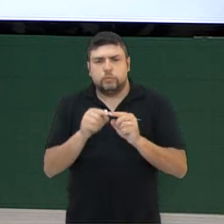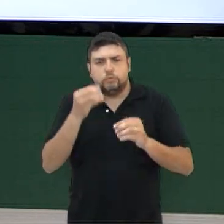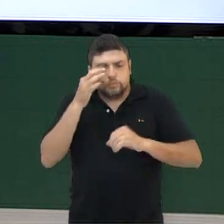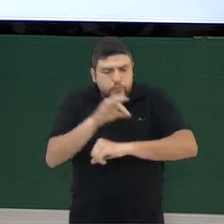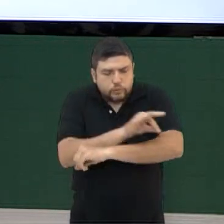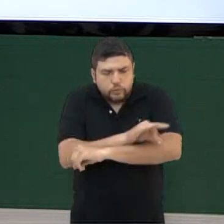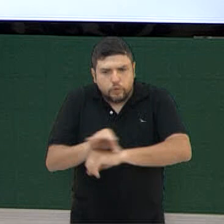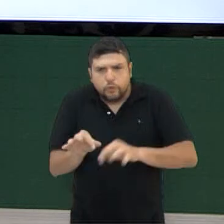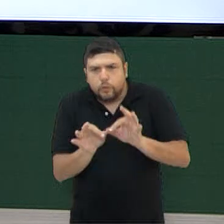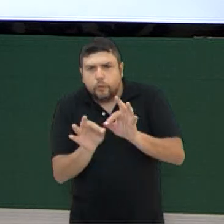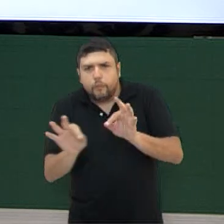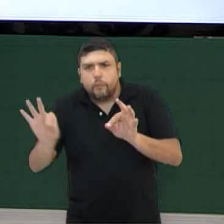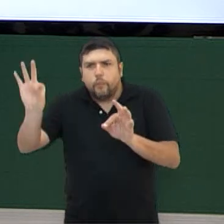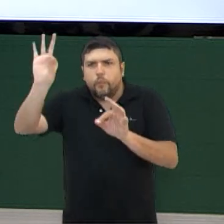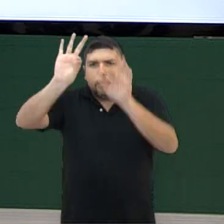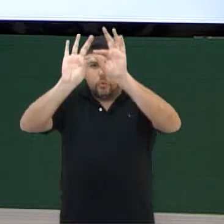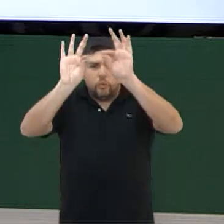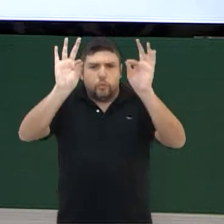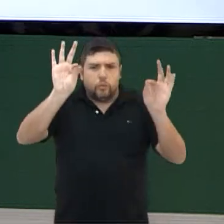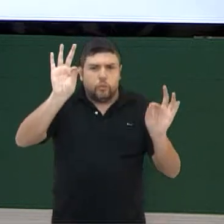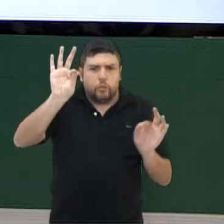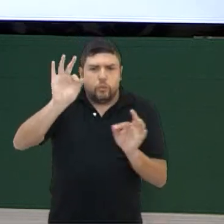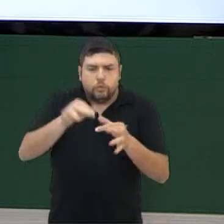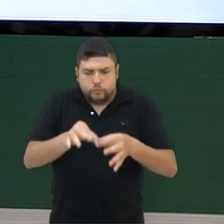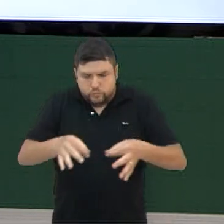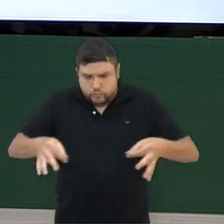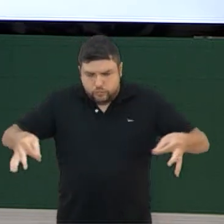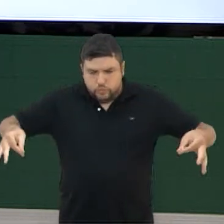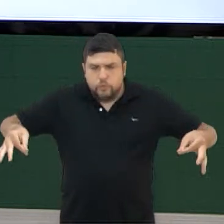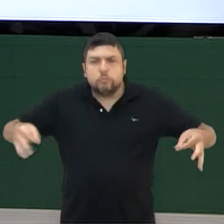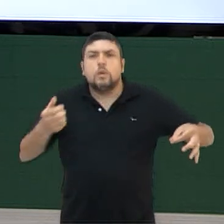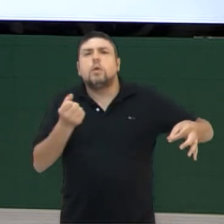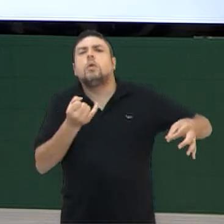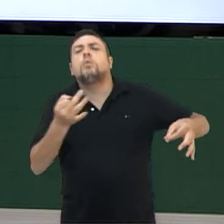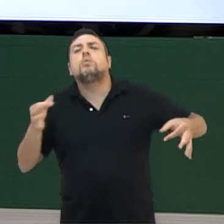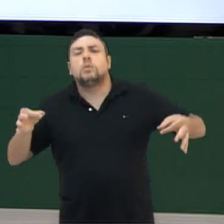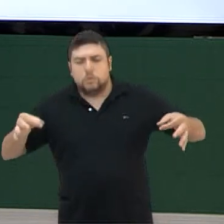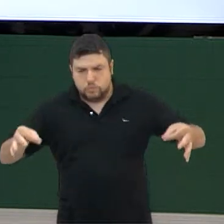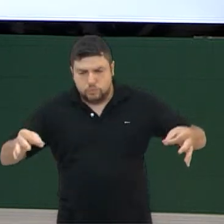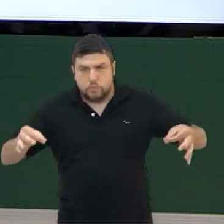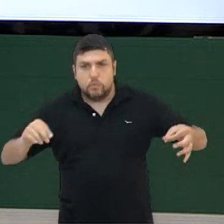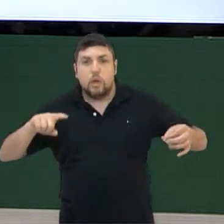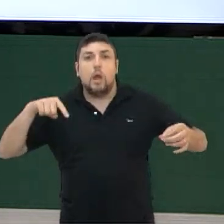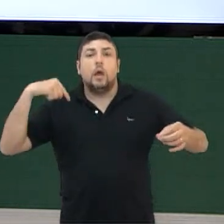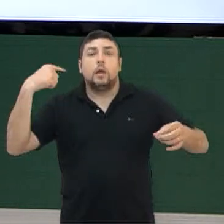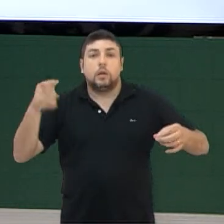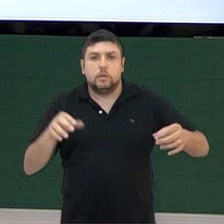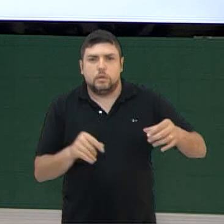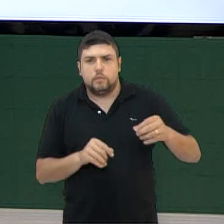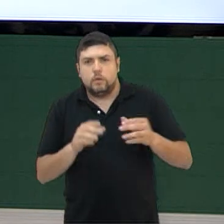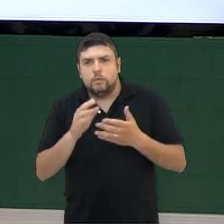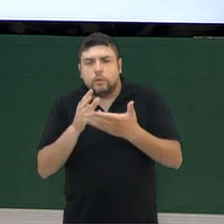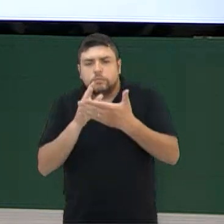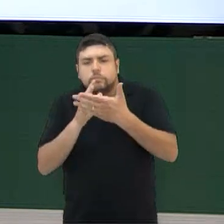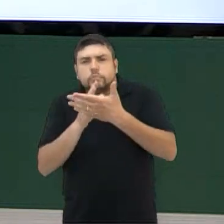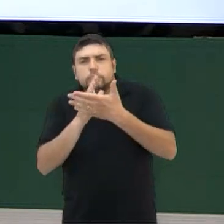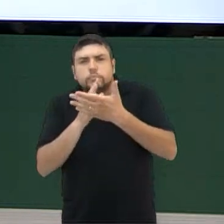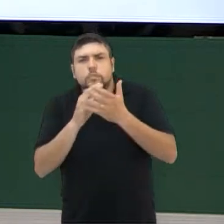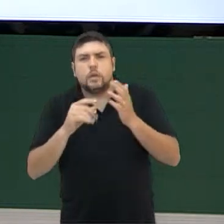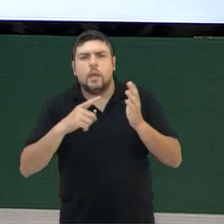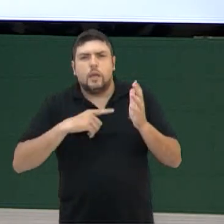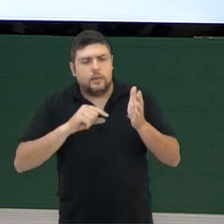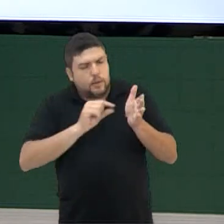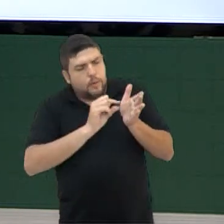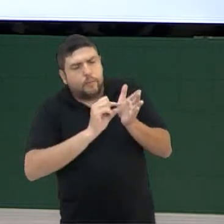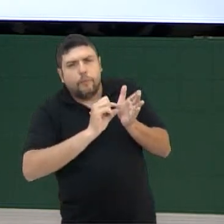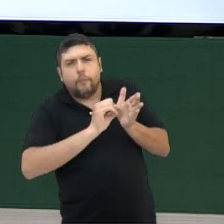o diâmetro, ou seja, a medida que passa de um ponto no outro, aqui, de um extremo no outro, passando pelo centro. O centro de uma tampa de panela é aquele